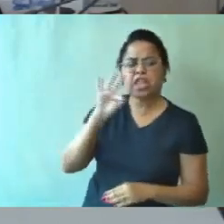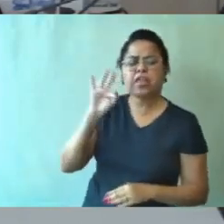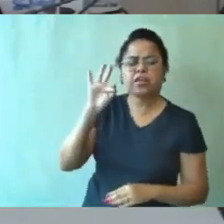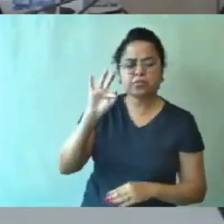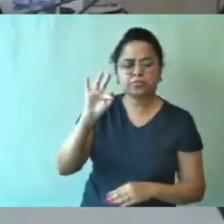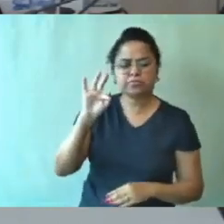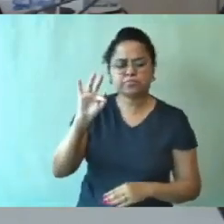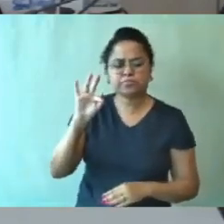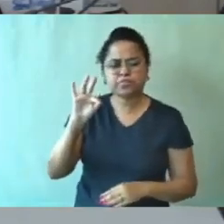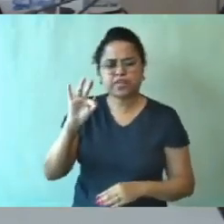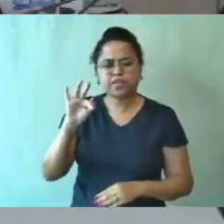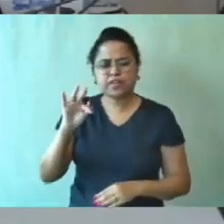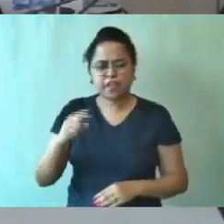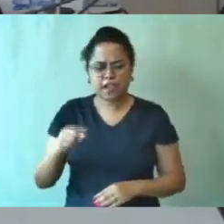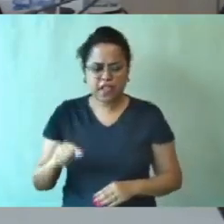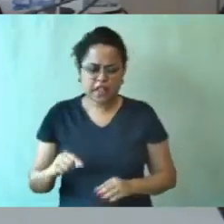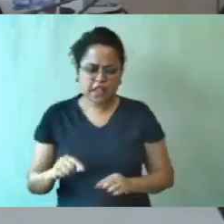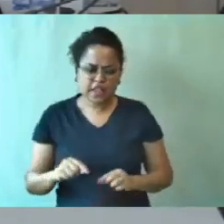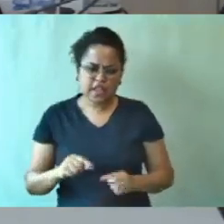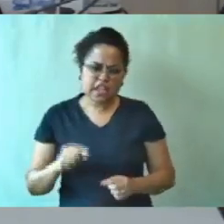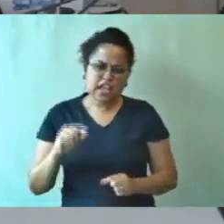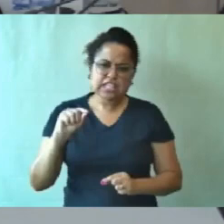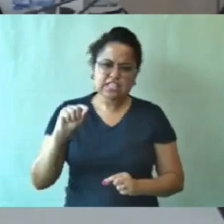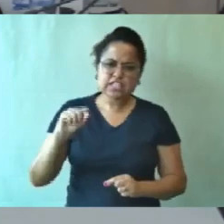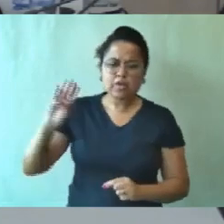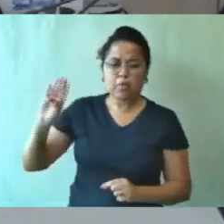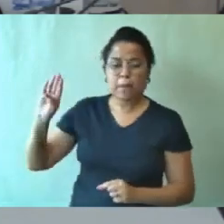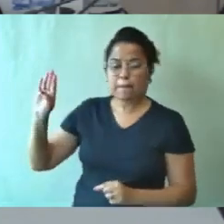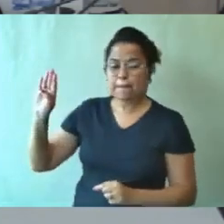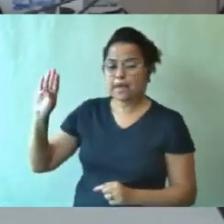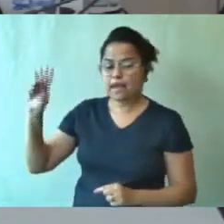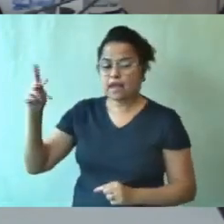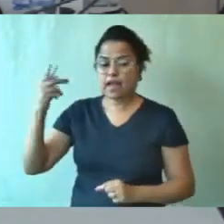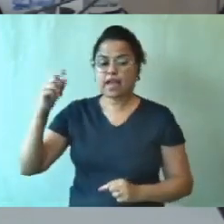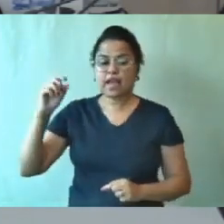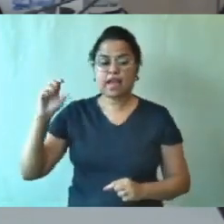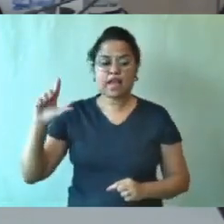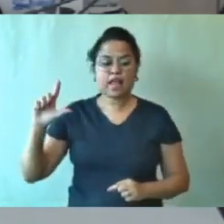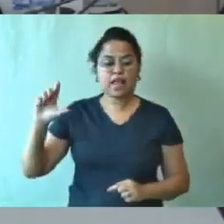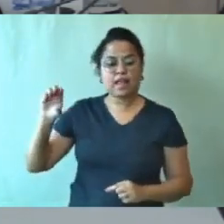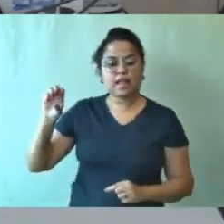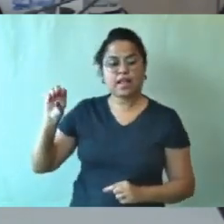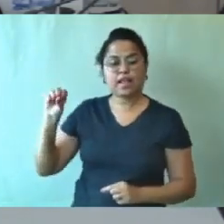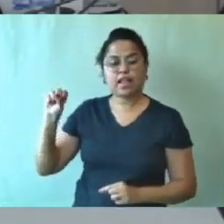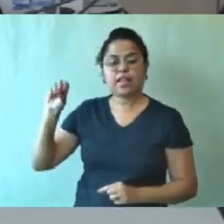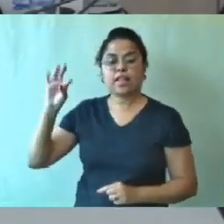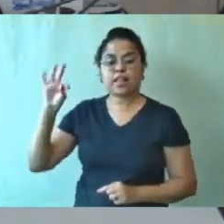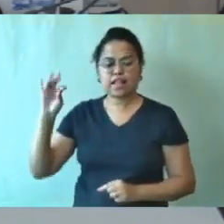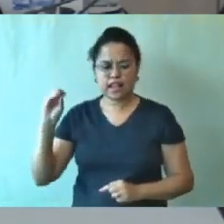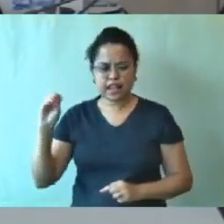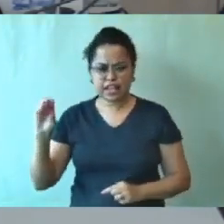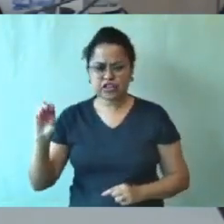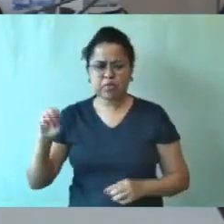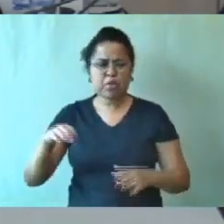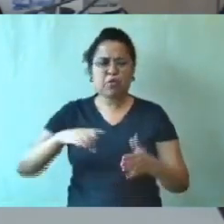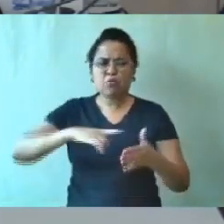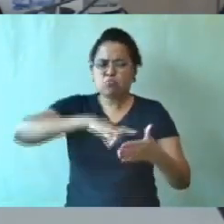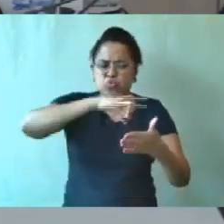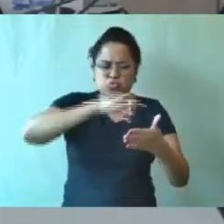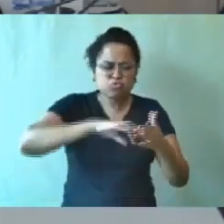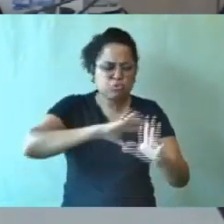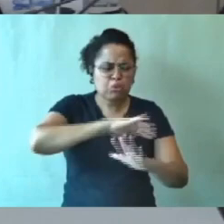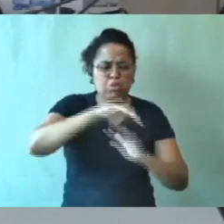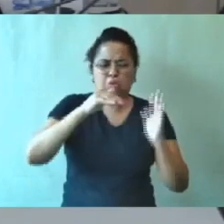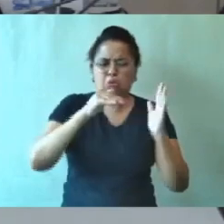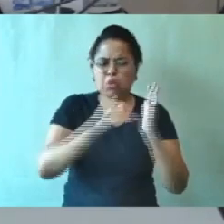inclusão da empresa da aviação BH Leste, nós pegamos toda a documentação e solicitamos à prefeitura, à SUMOB,